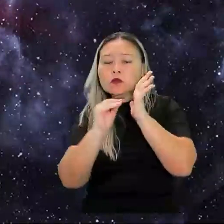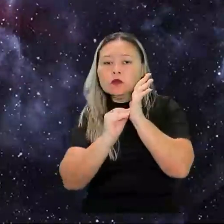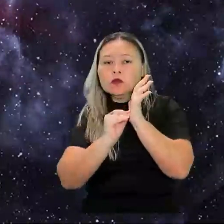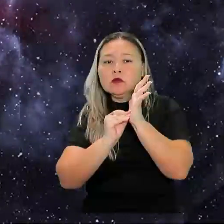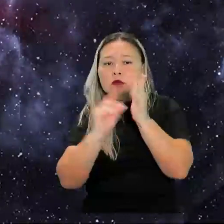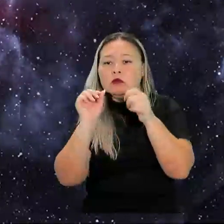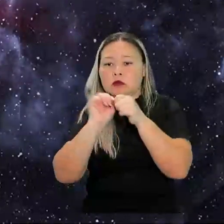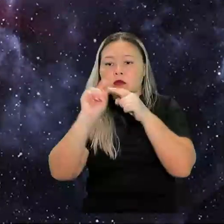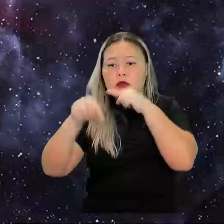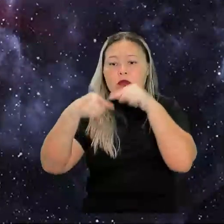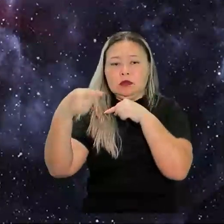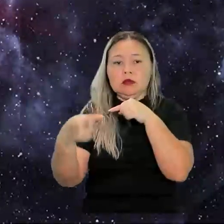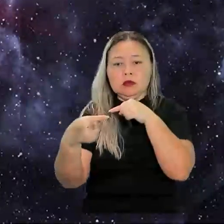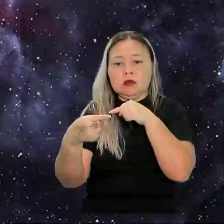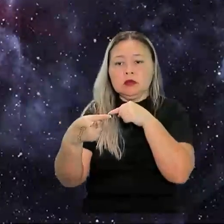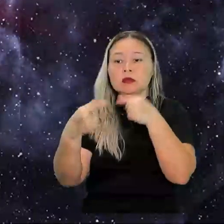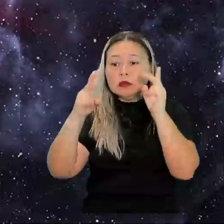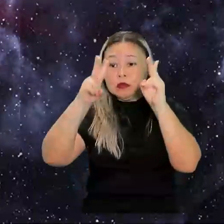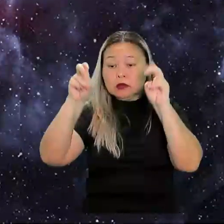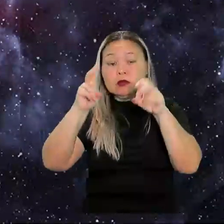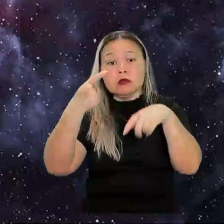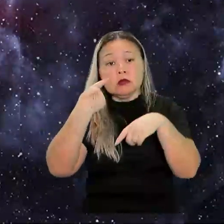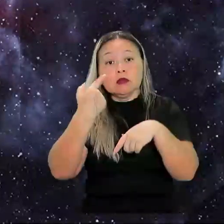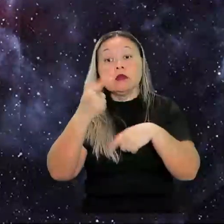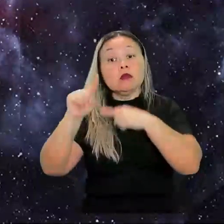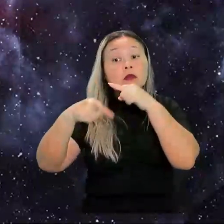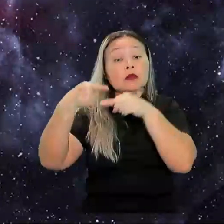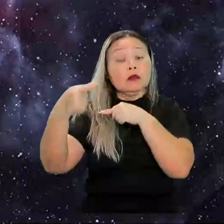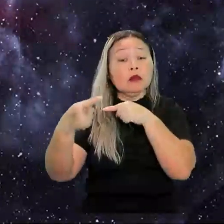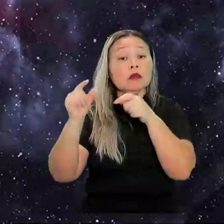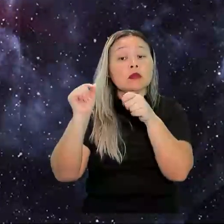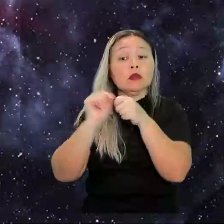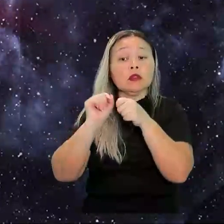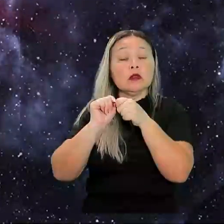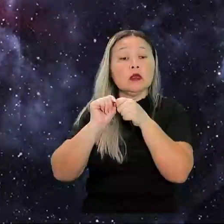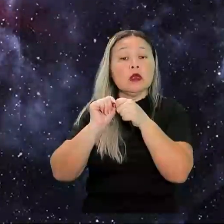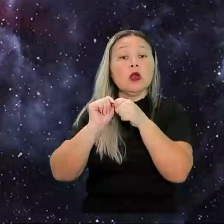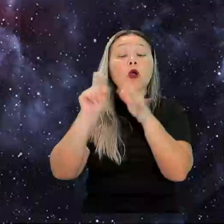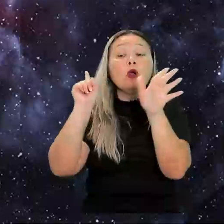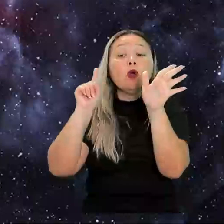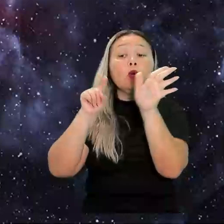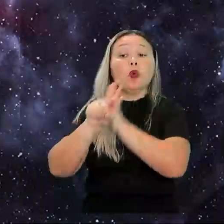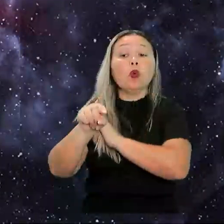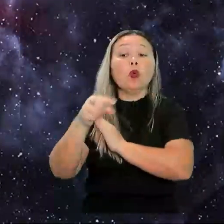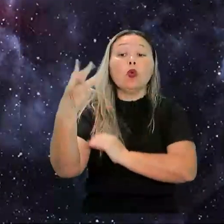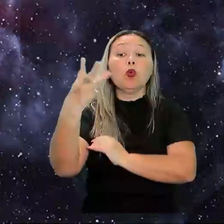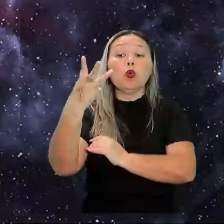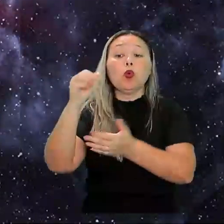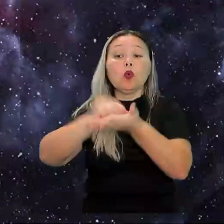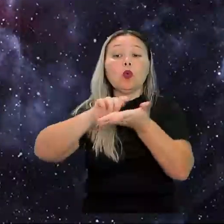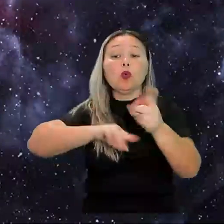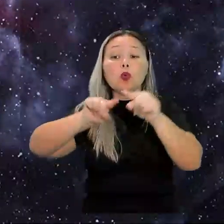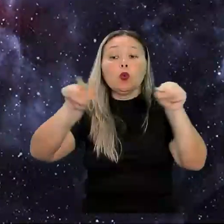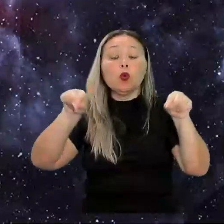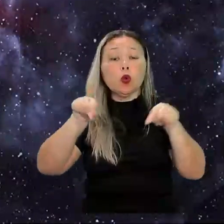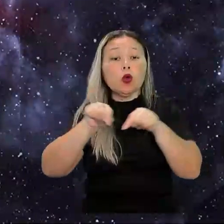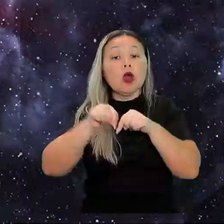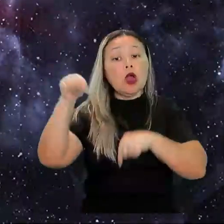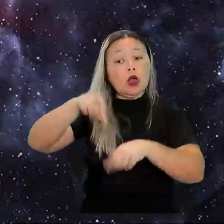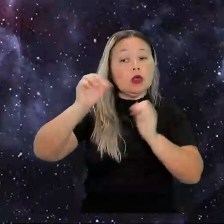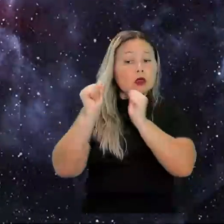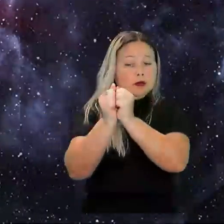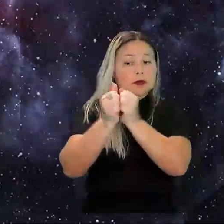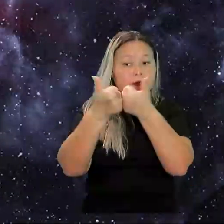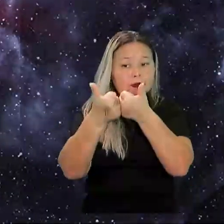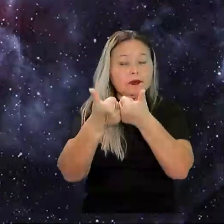que trata desse tema, dessa questão? Vamos. E depois a gente vai fazer a questão de número 3 das atividades de sala, a gente vai fazer aqui